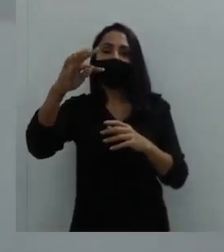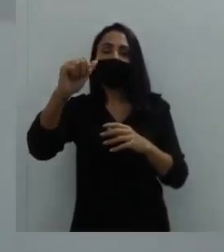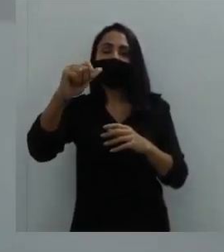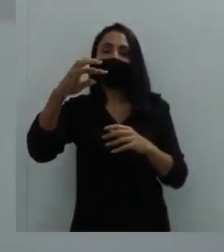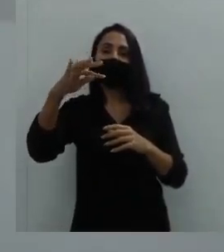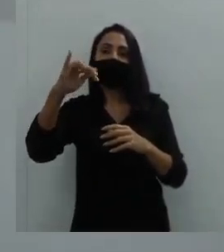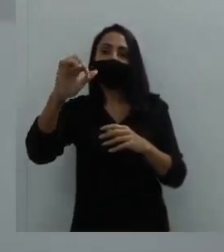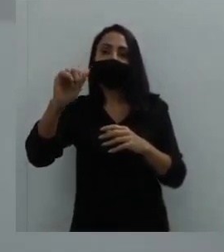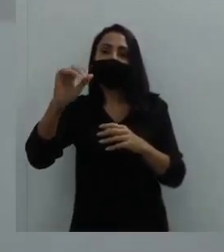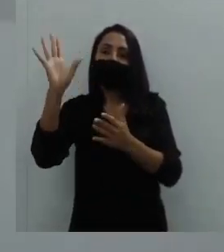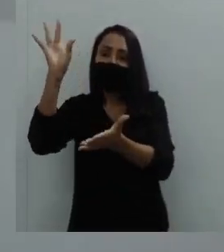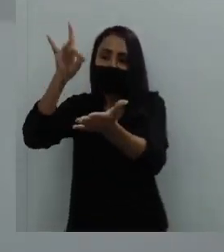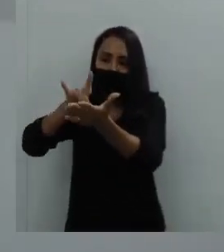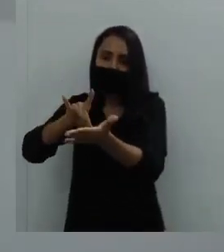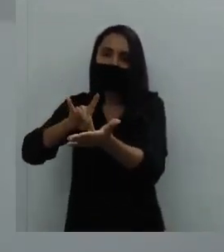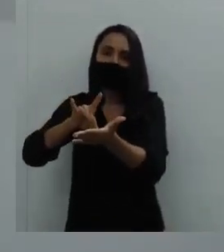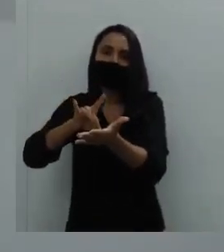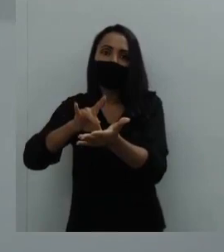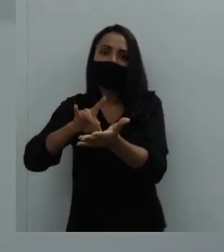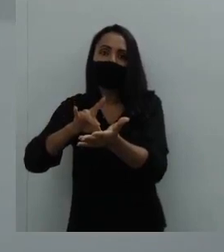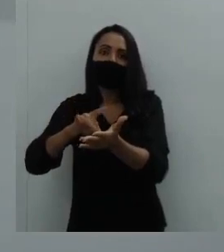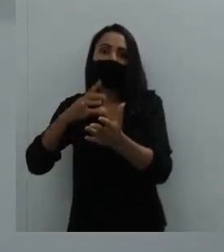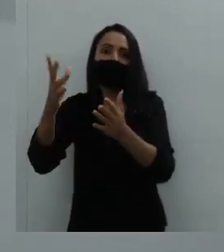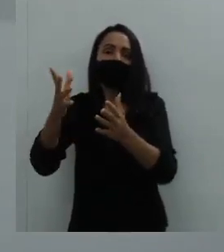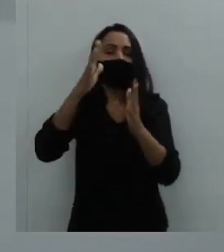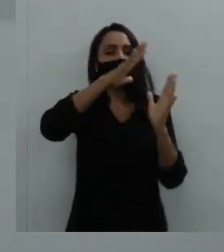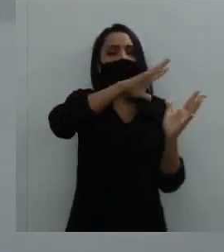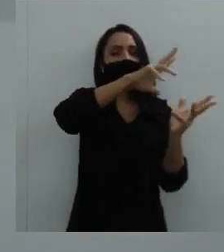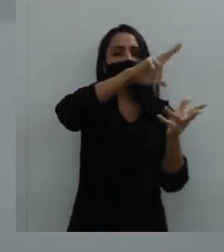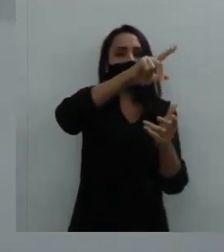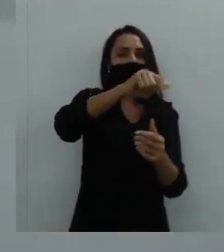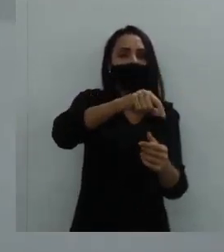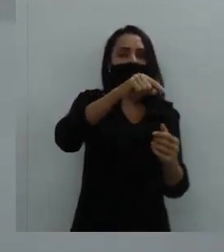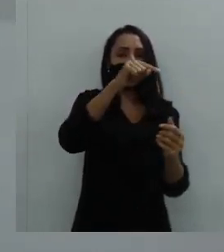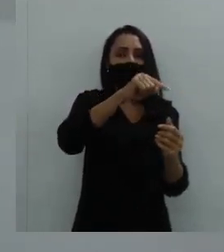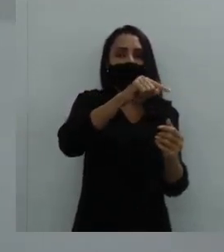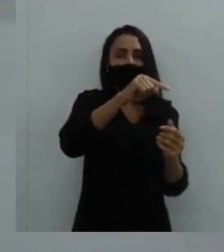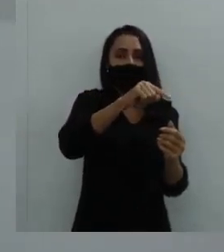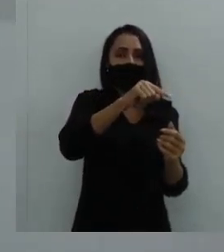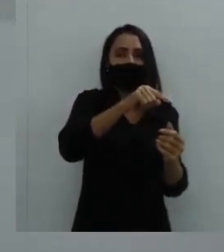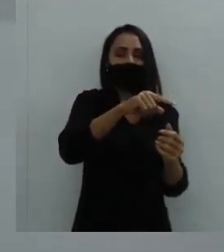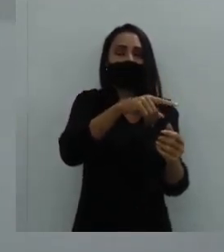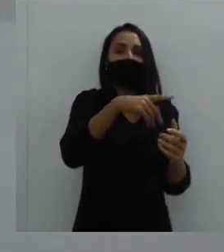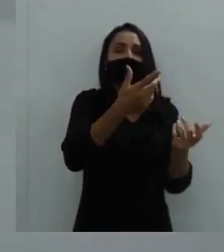sentido real. No mundo conotativo, a linguagem figurada. Do mundo